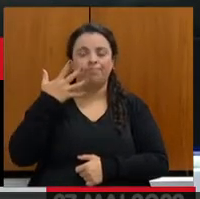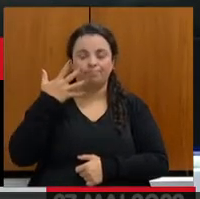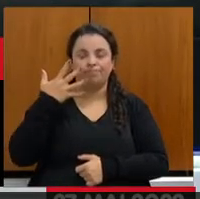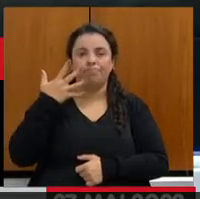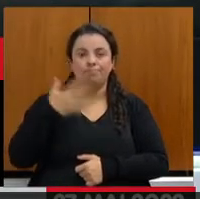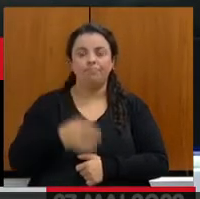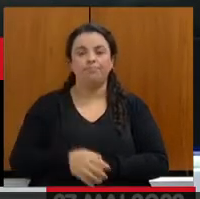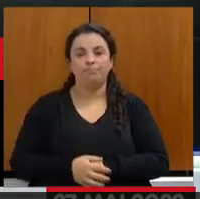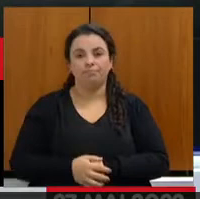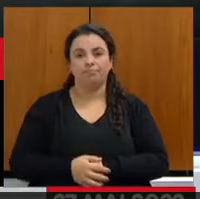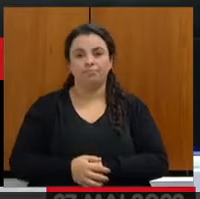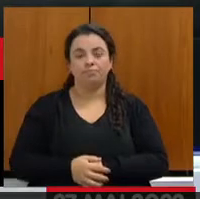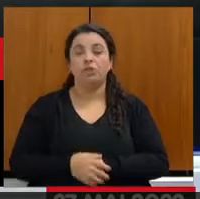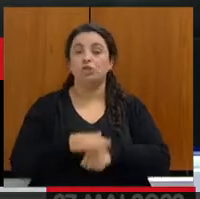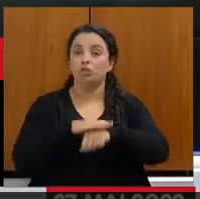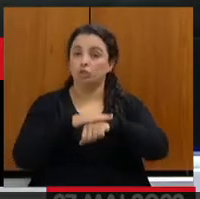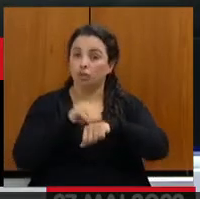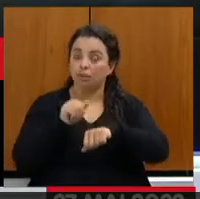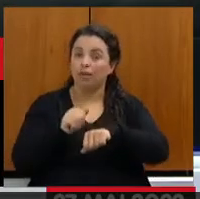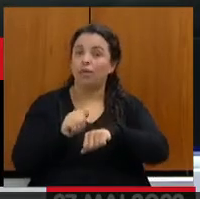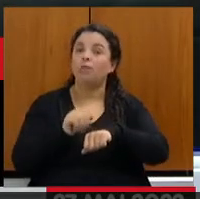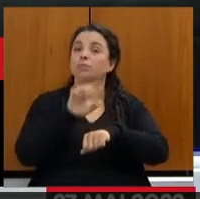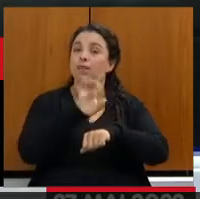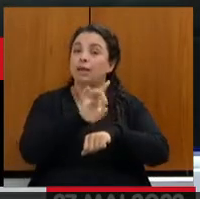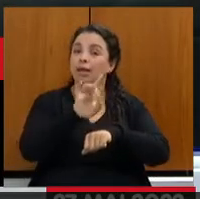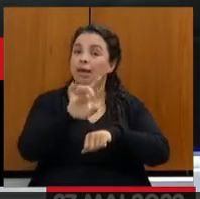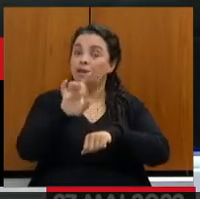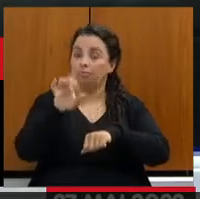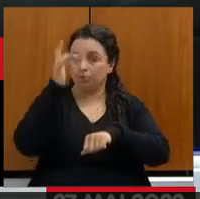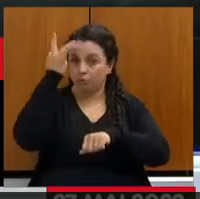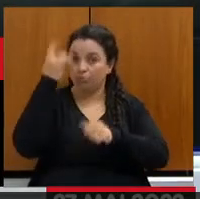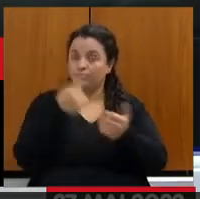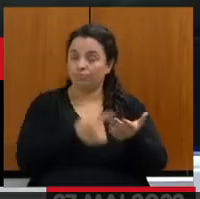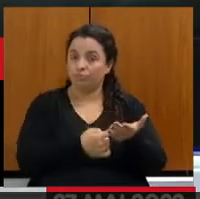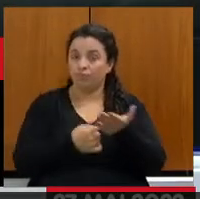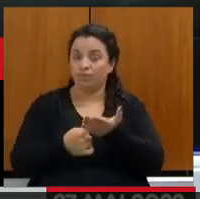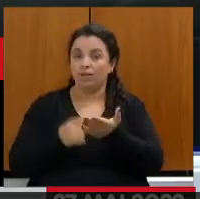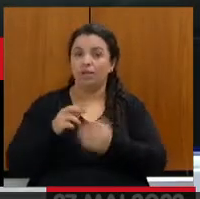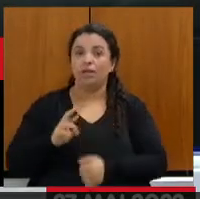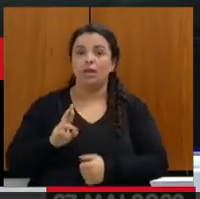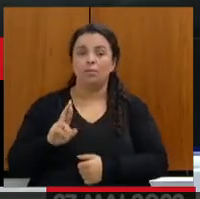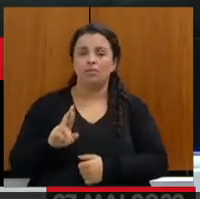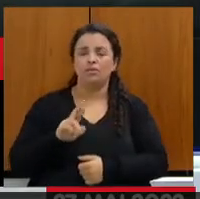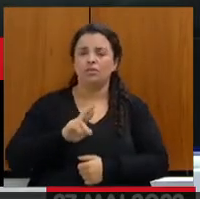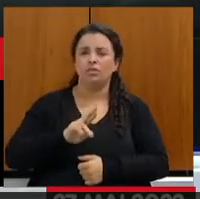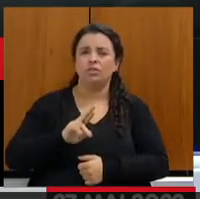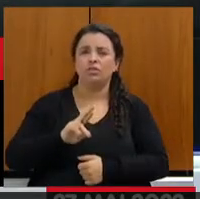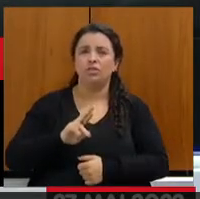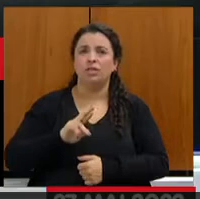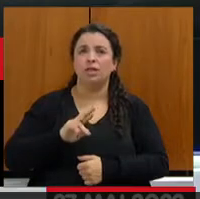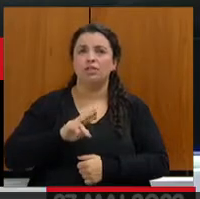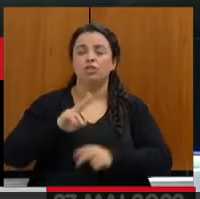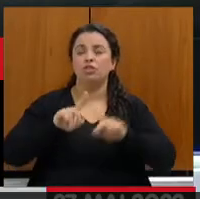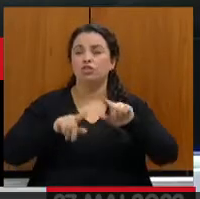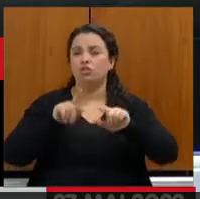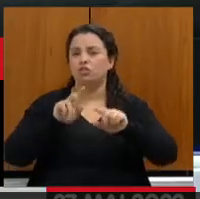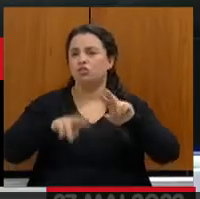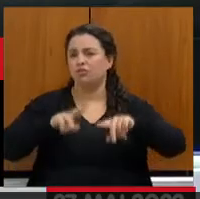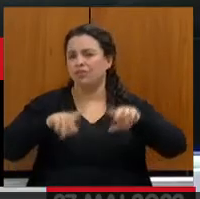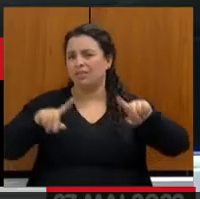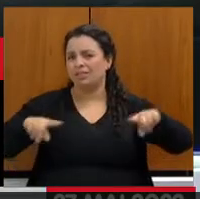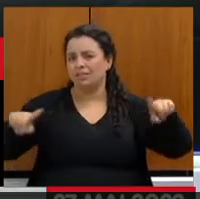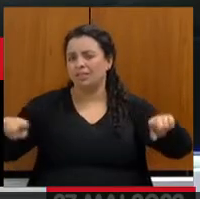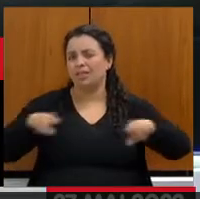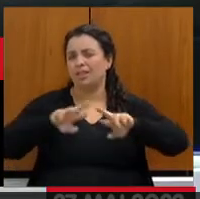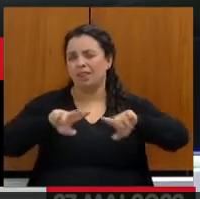plenária chamaremos agora cada uma das convidadas e representantes das diversidades das mulheres de Minas Gerais